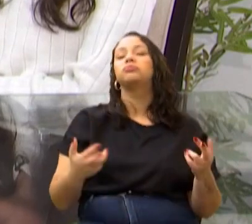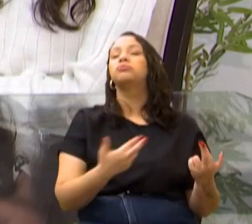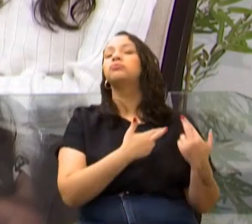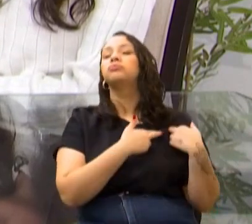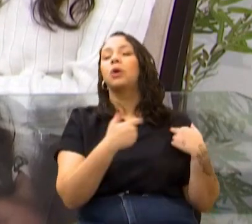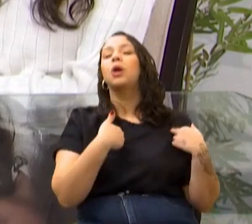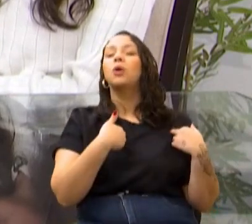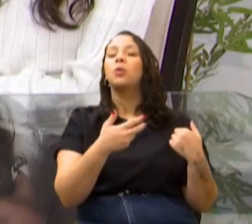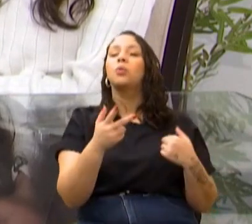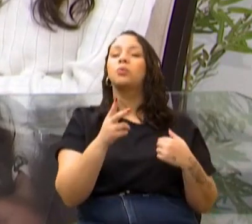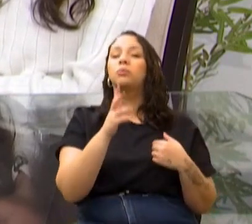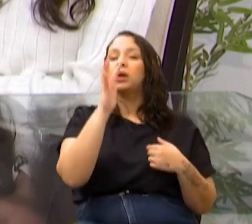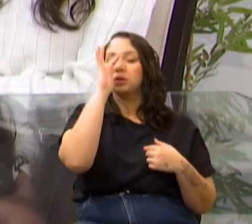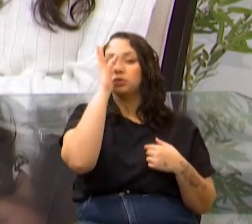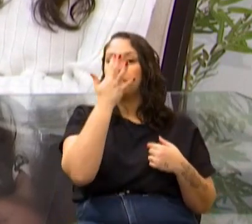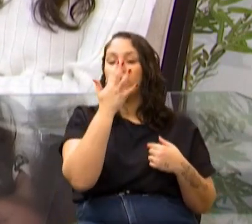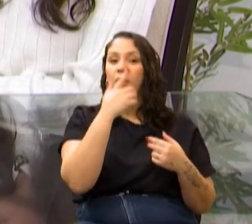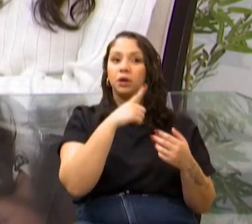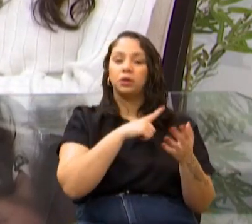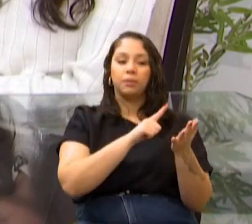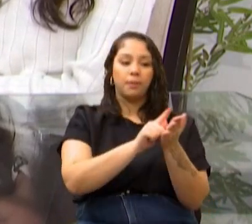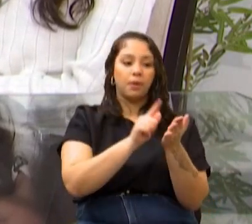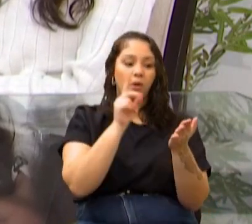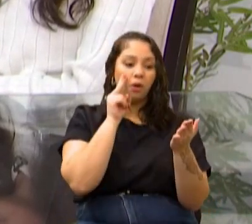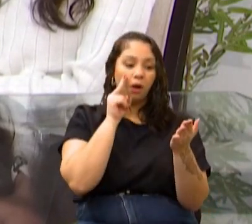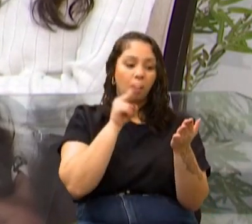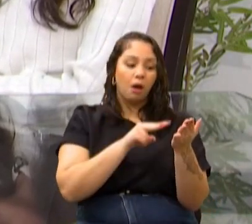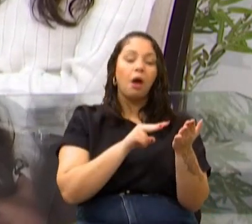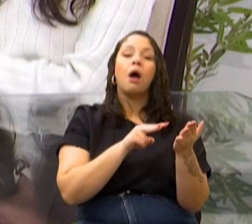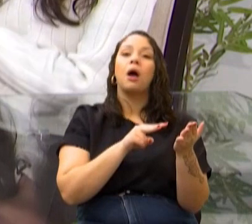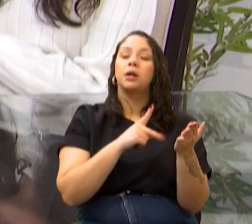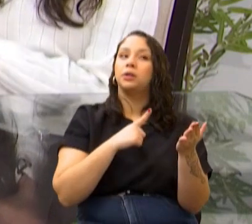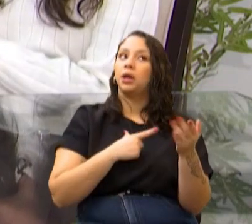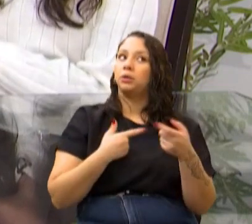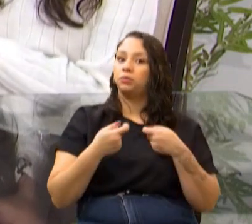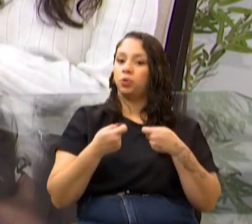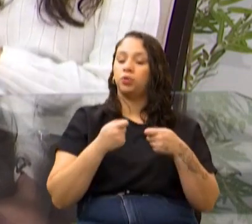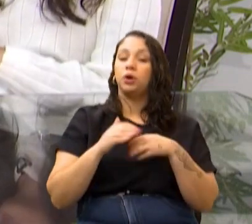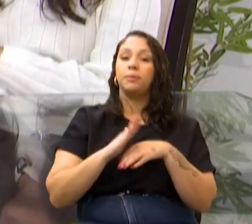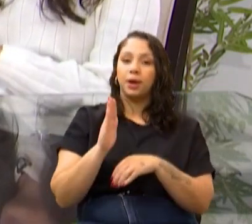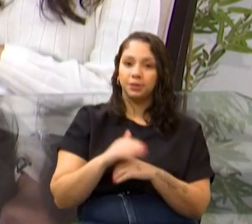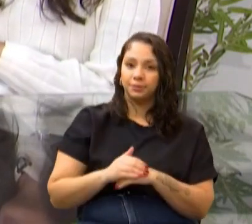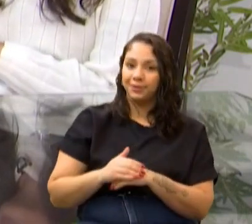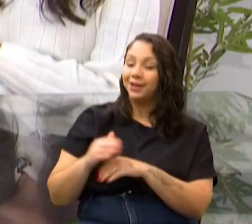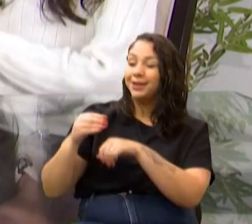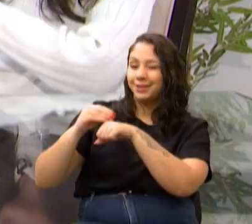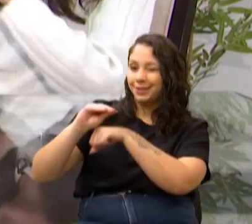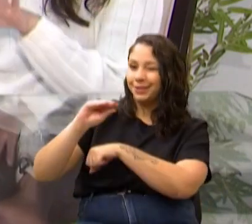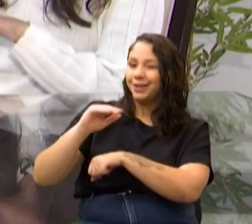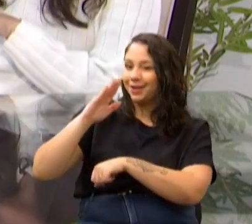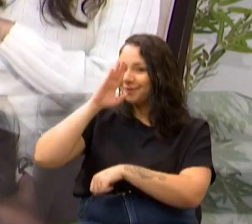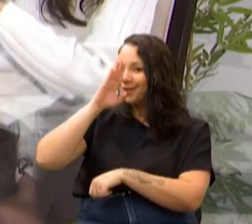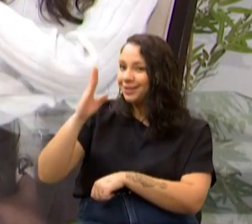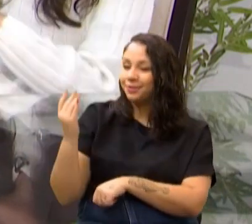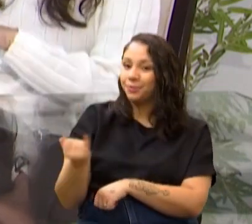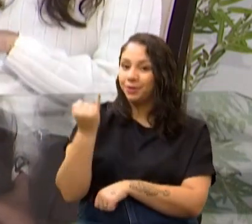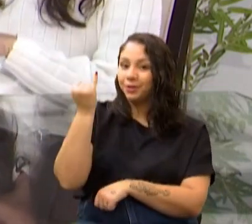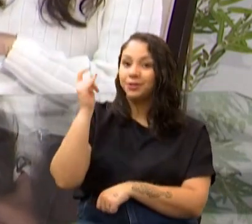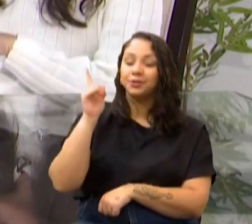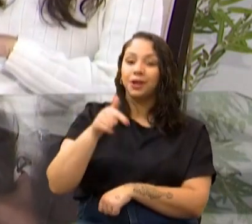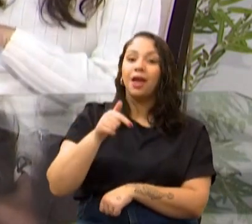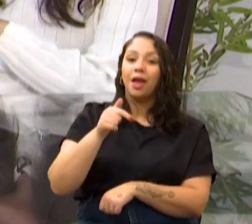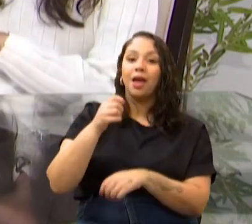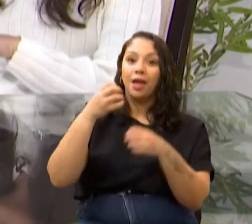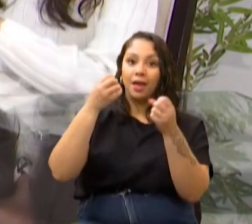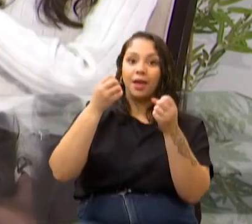resolvo, na hora que ele olha para o papel, ele dá uma segurada. Então, fundamental a dica mais importante talvez